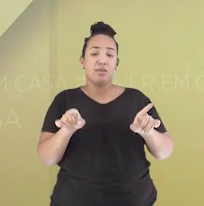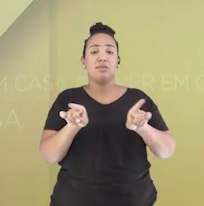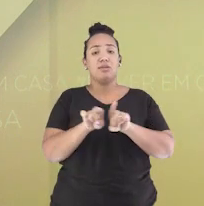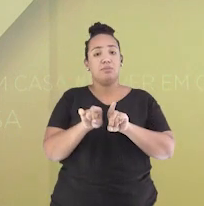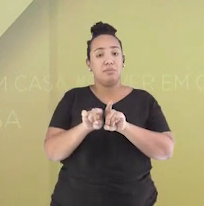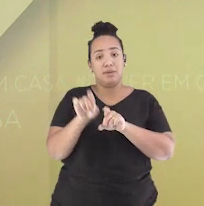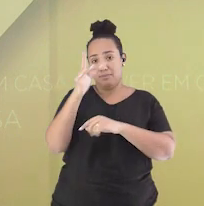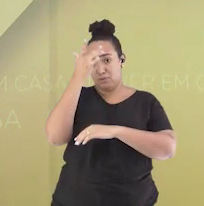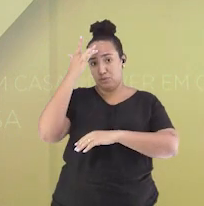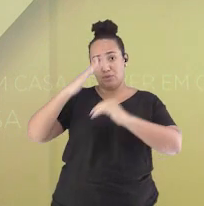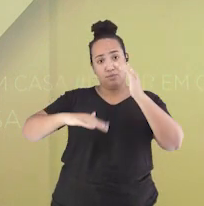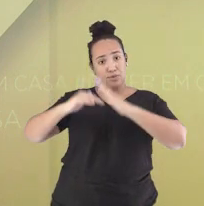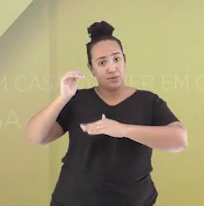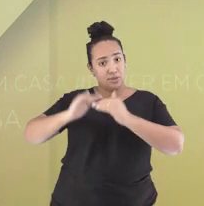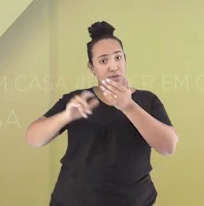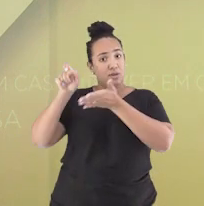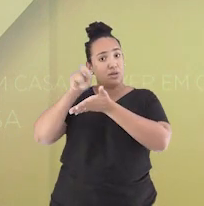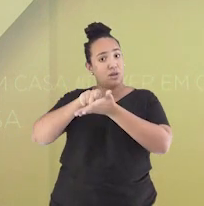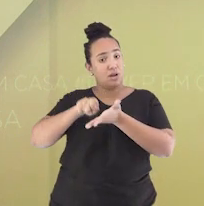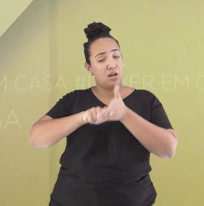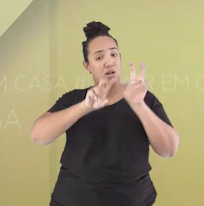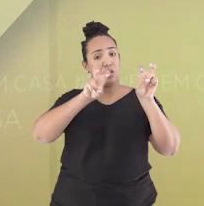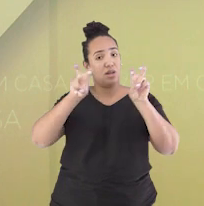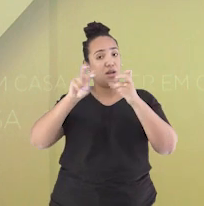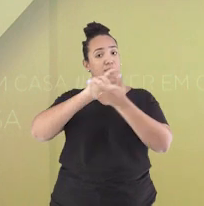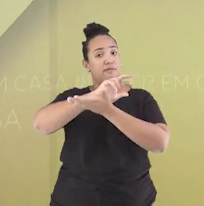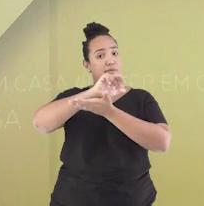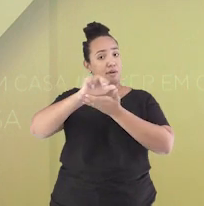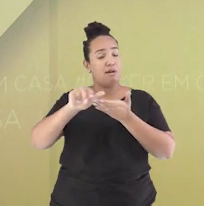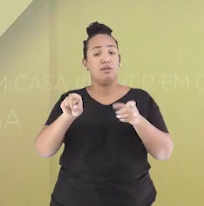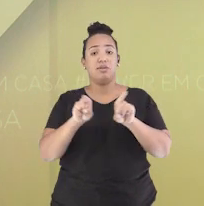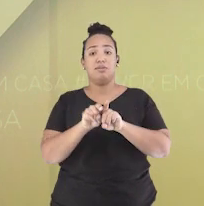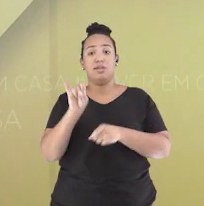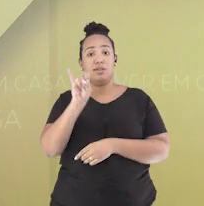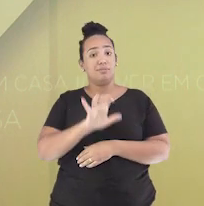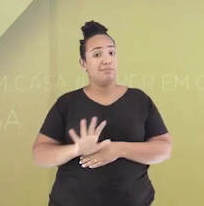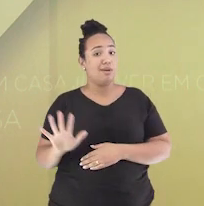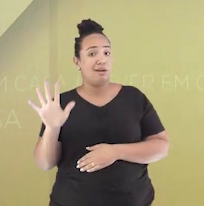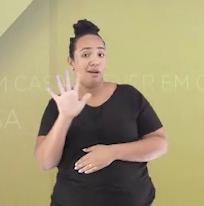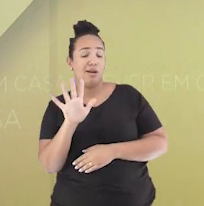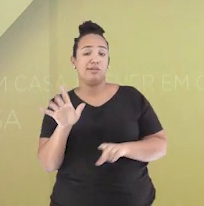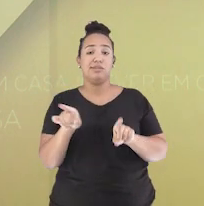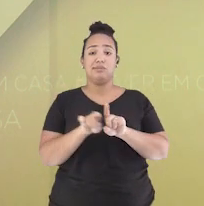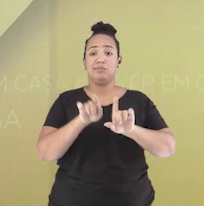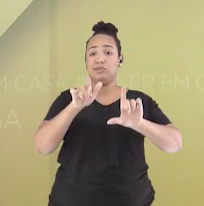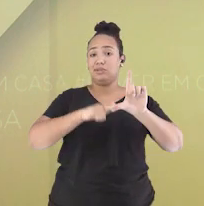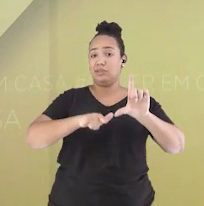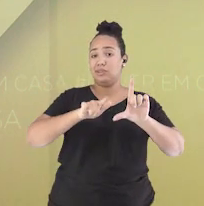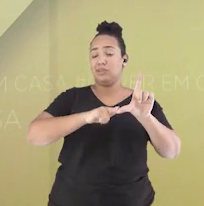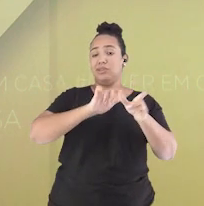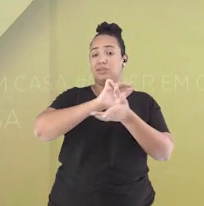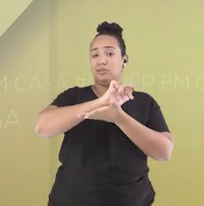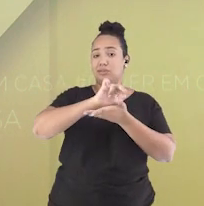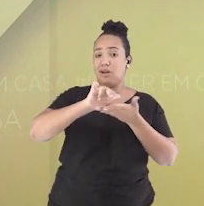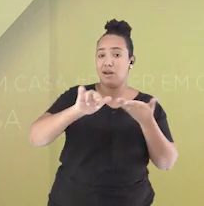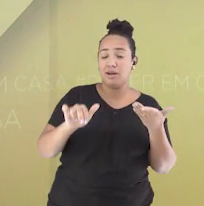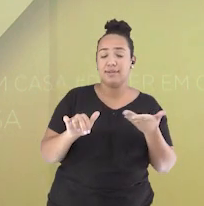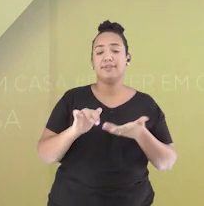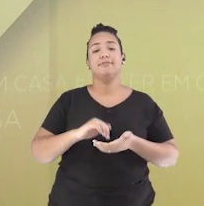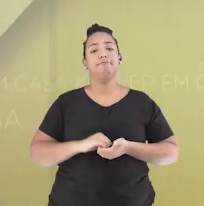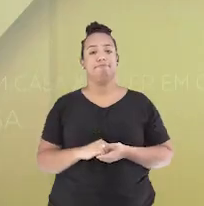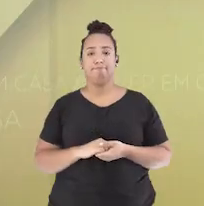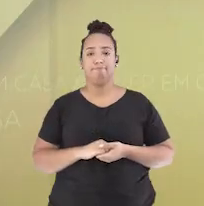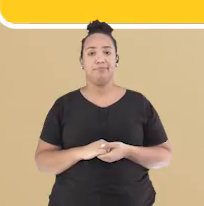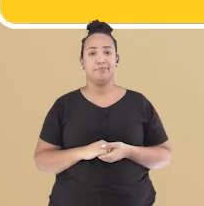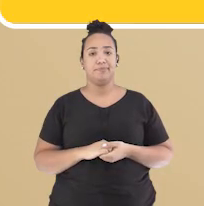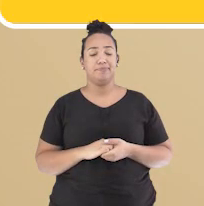colunas escritas por especialistas em diversos assuntos, as imagens que acompanham os textos, as diferentes letras para chamar a